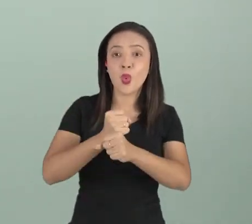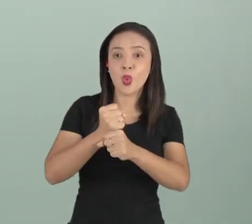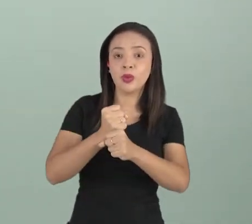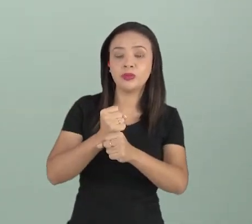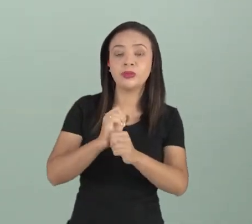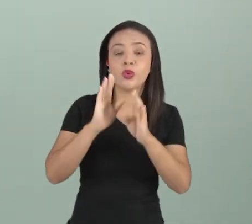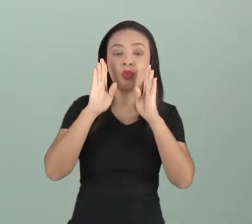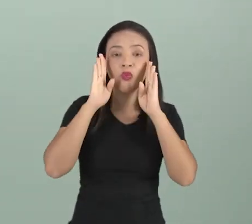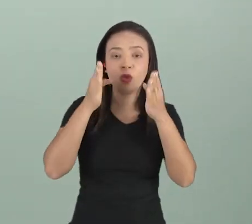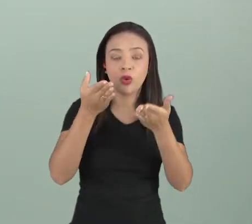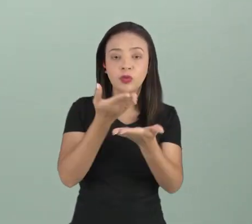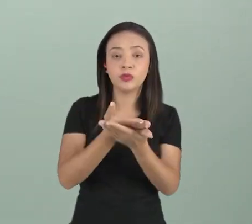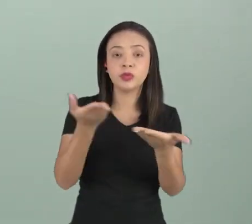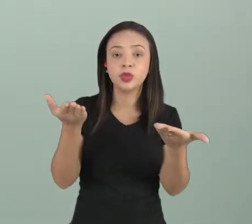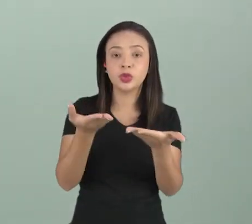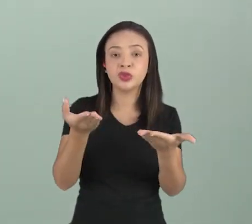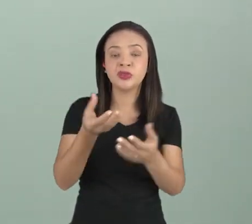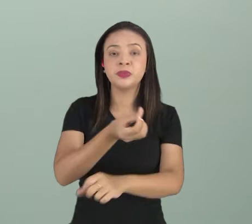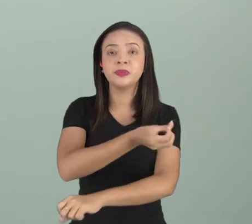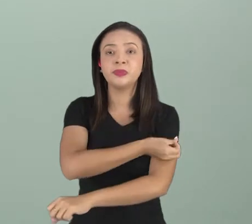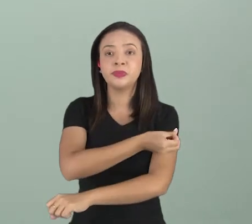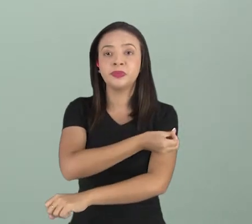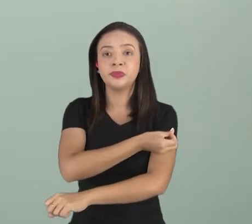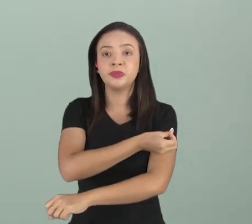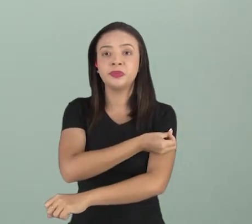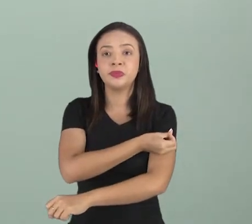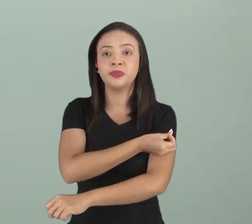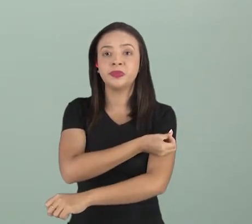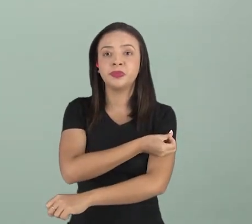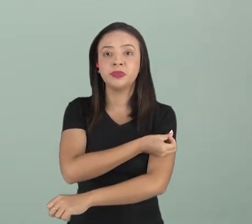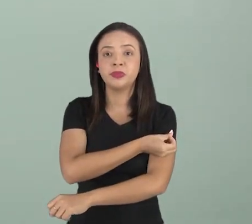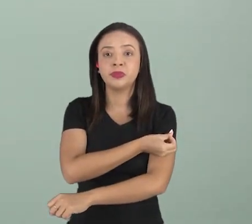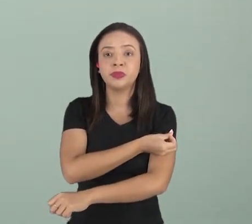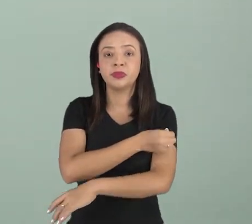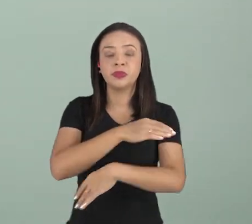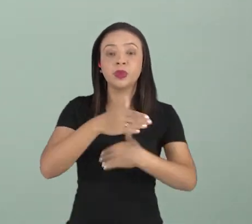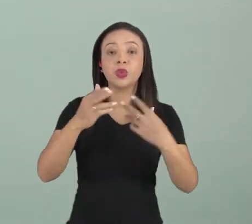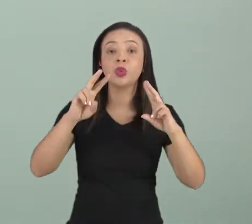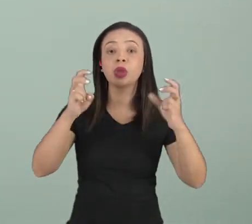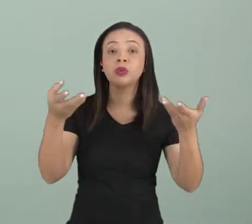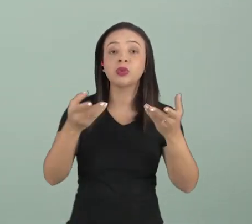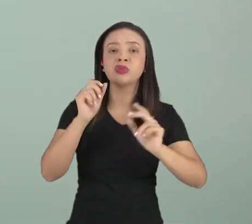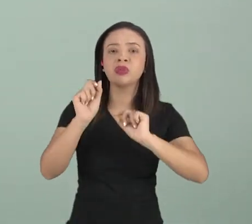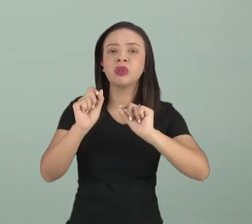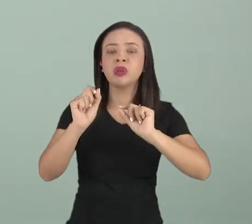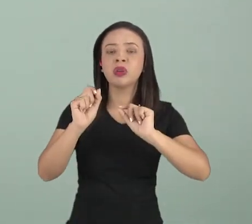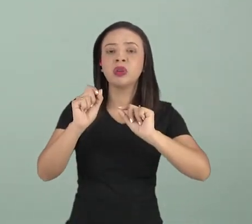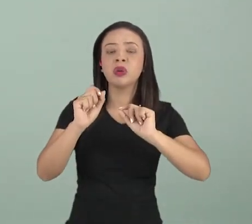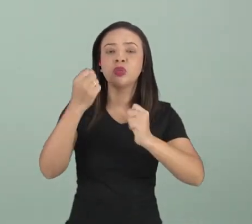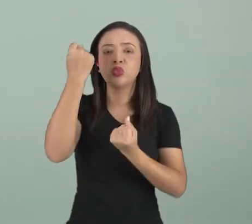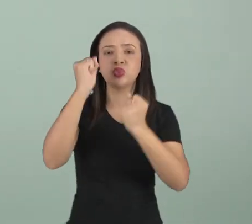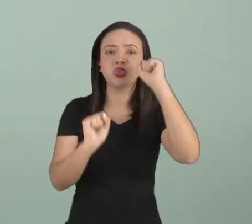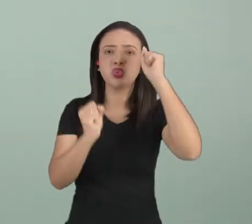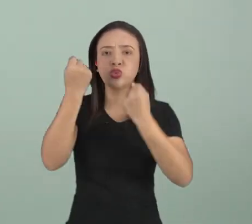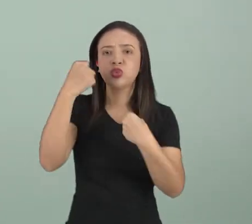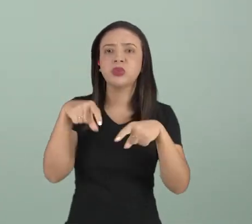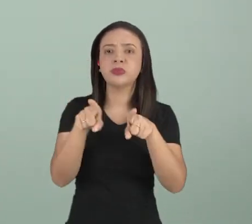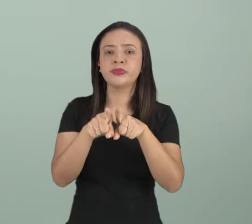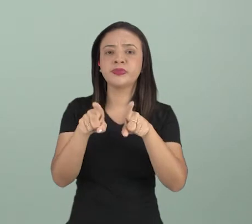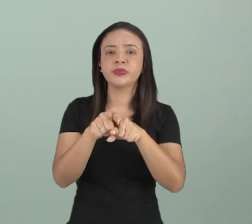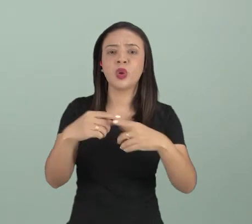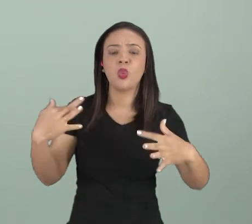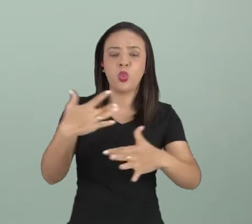aula é voltada para os alunos do sexto ano do ensino fundamental. E o nosso tema é industrialização